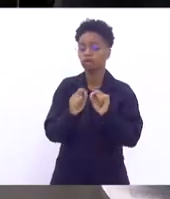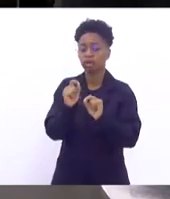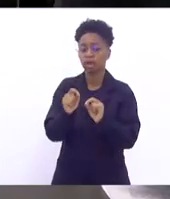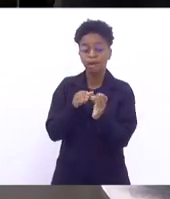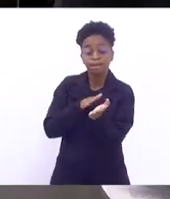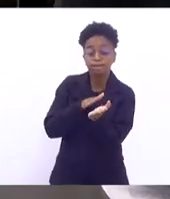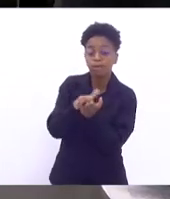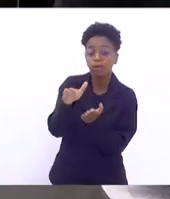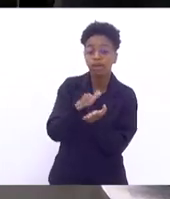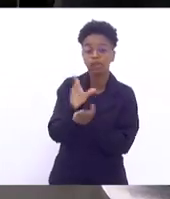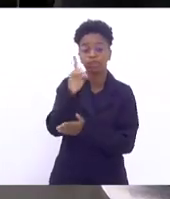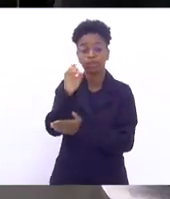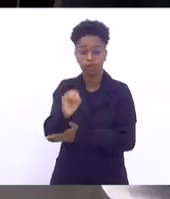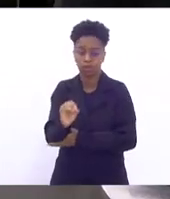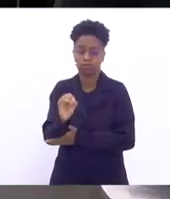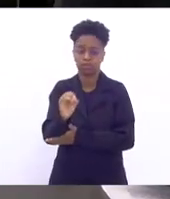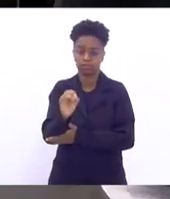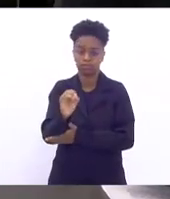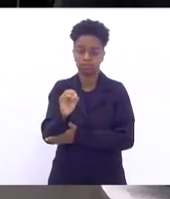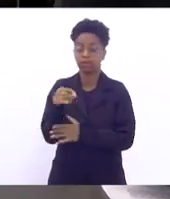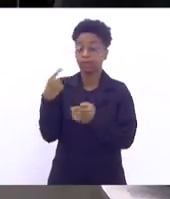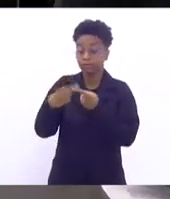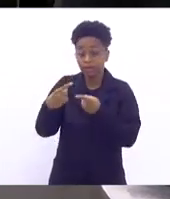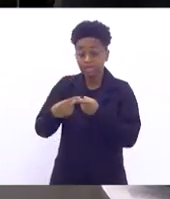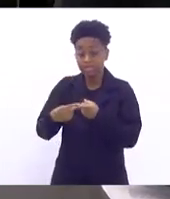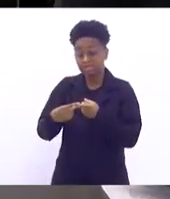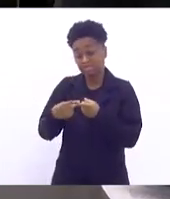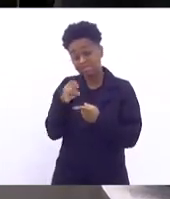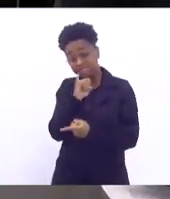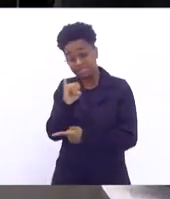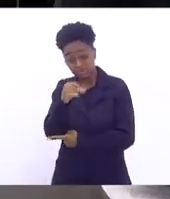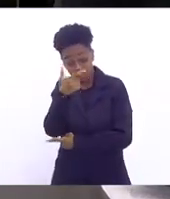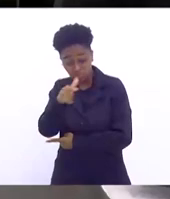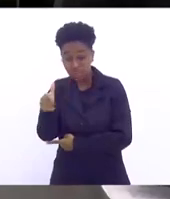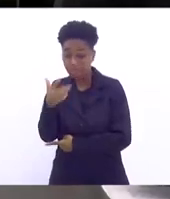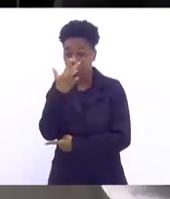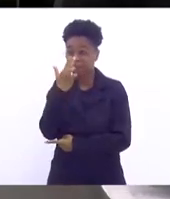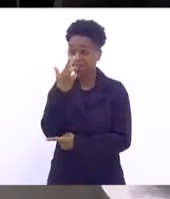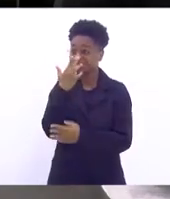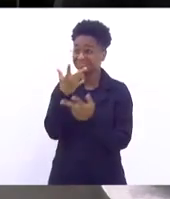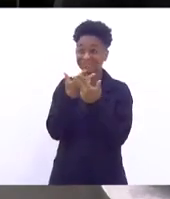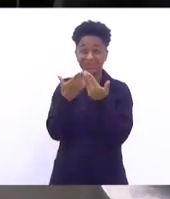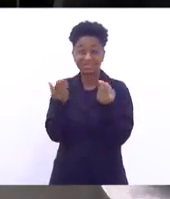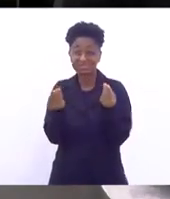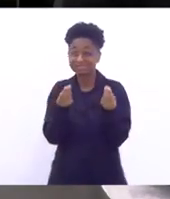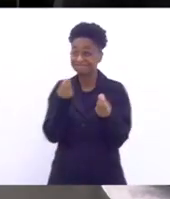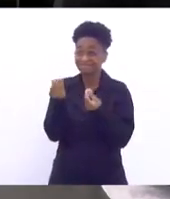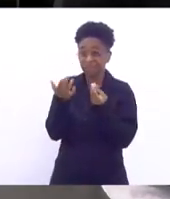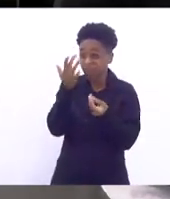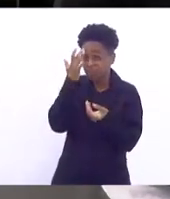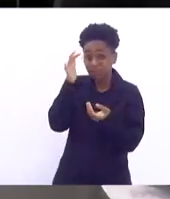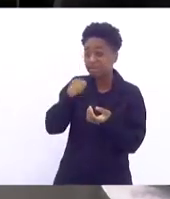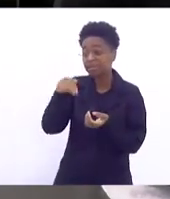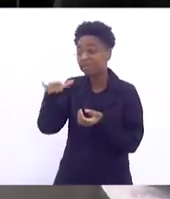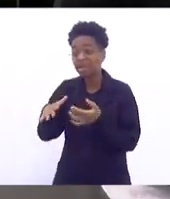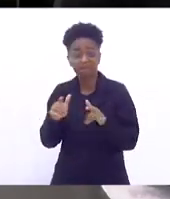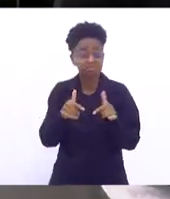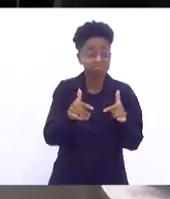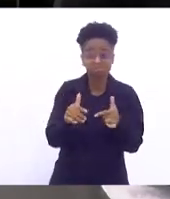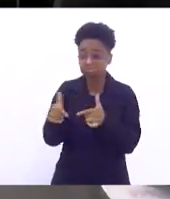publicação Diário Oficial porque senão fica uma coisa que a gente não consegue saber quem é quem